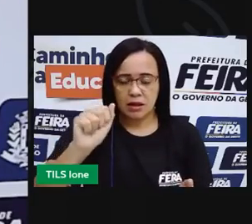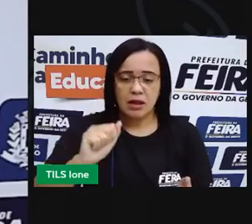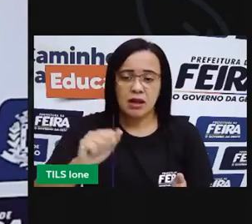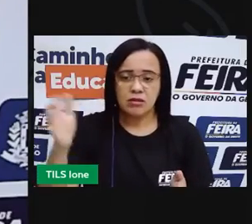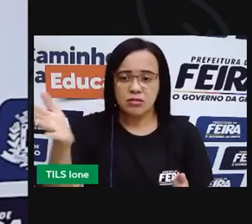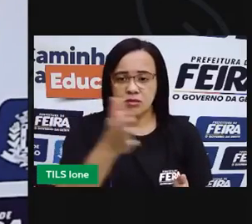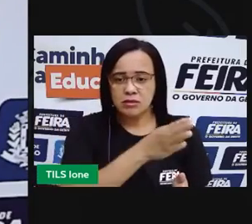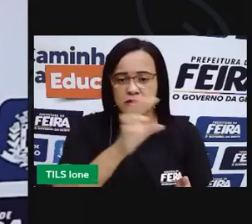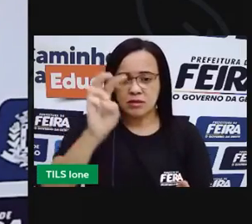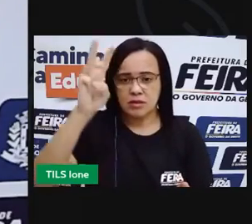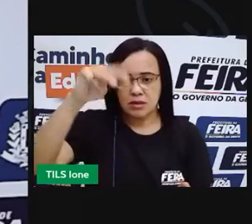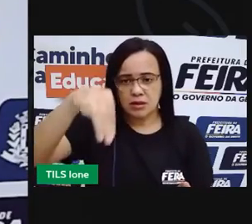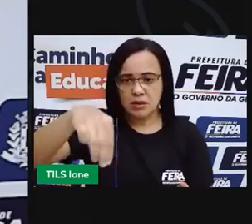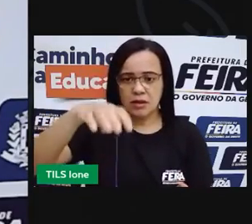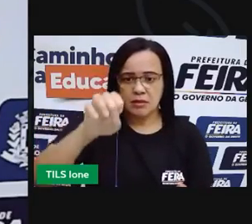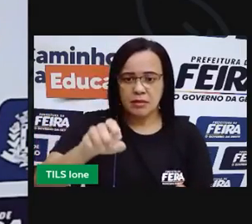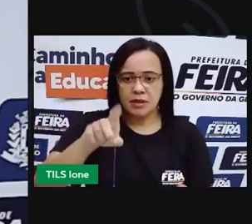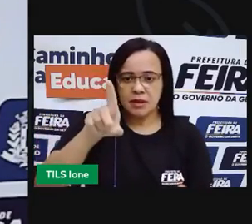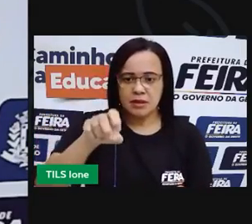a